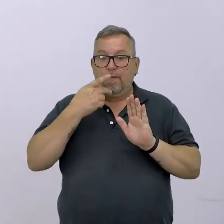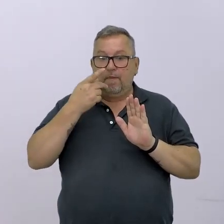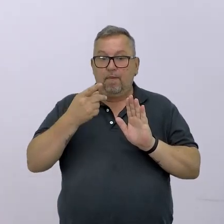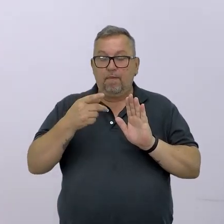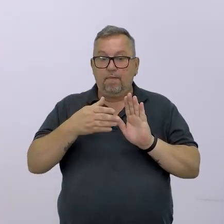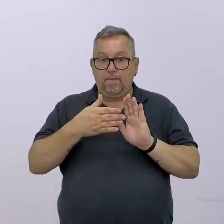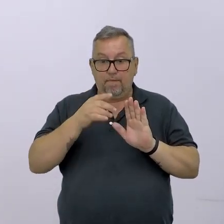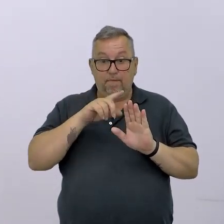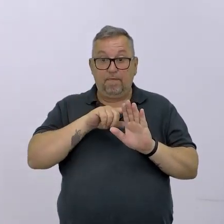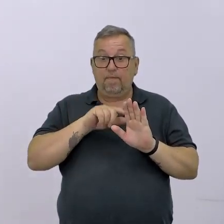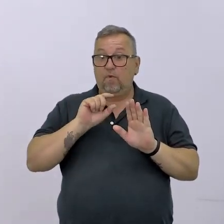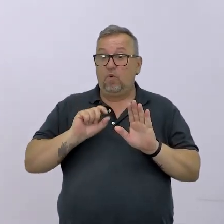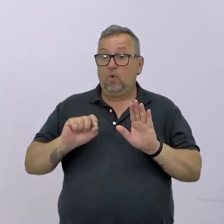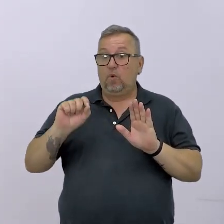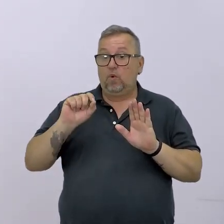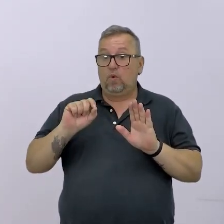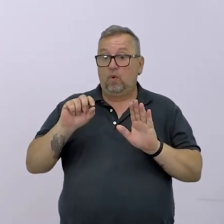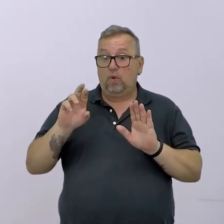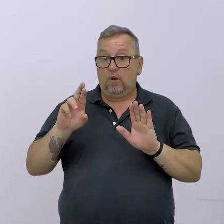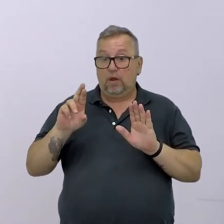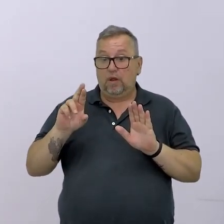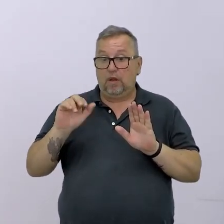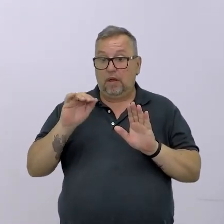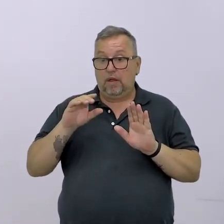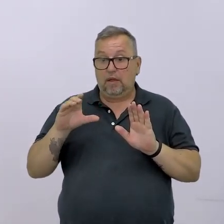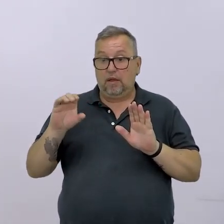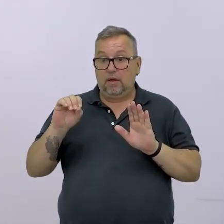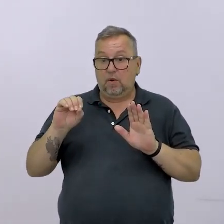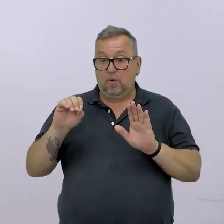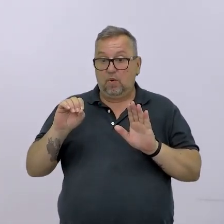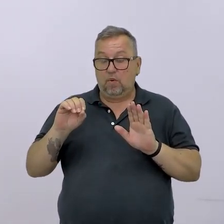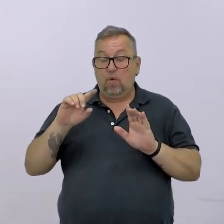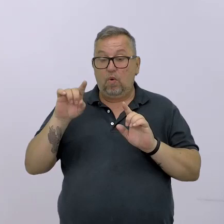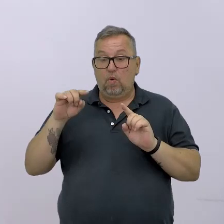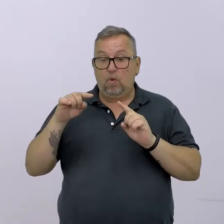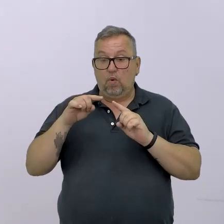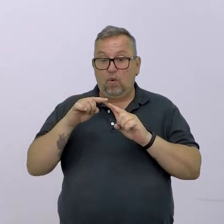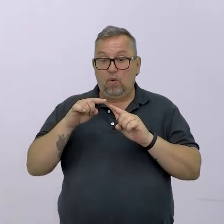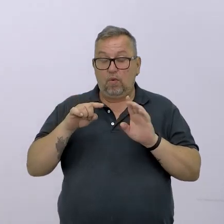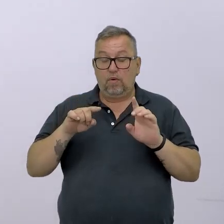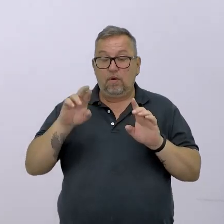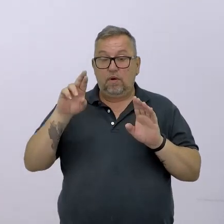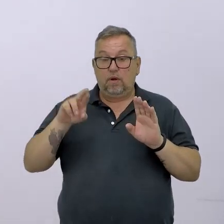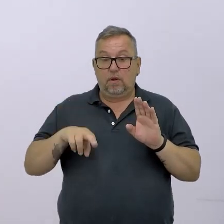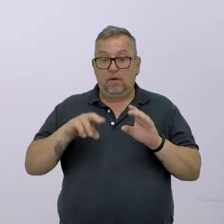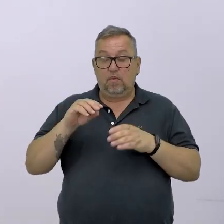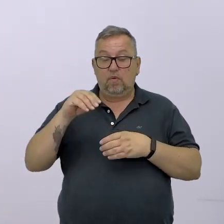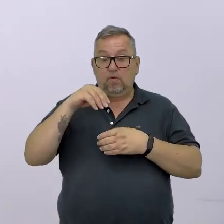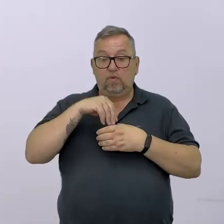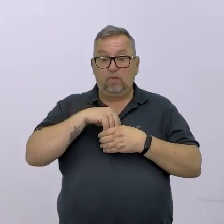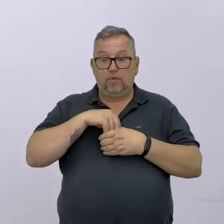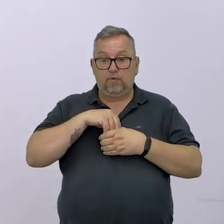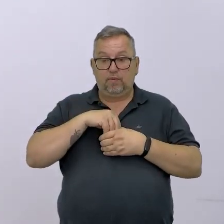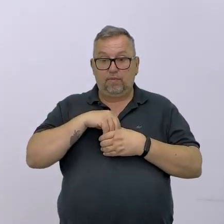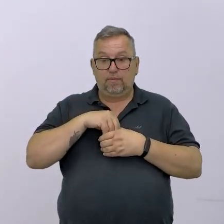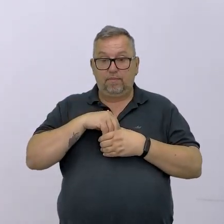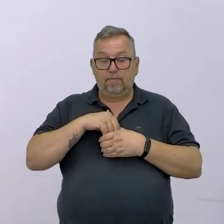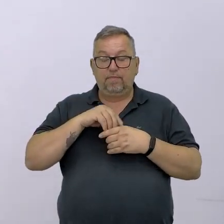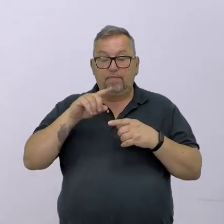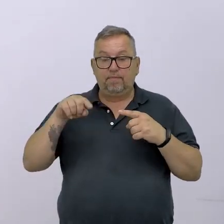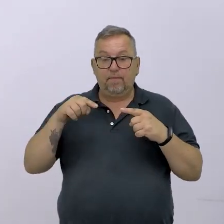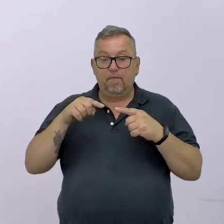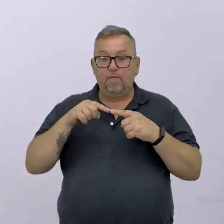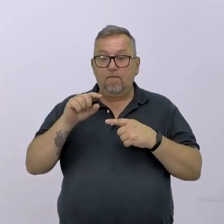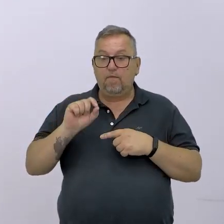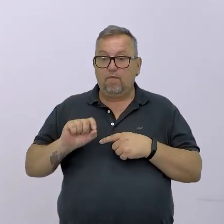essas duas faces, uma de razão objetiva e a outra de razão subjetiva. A razão